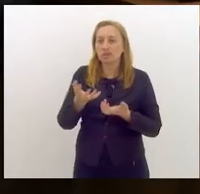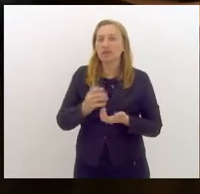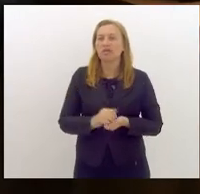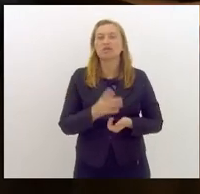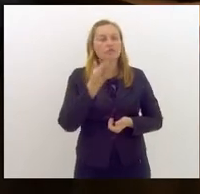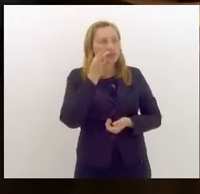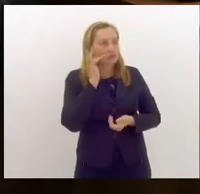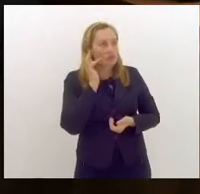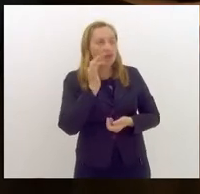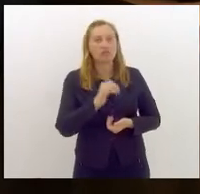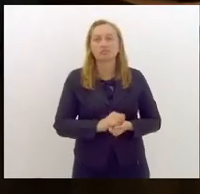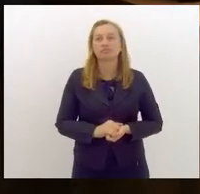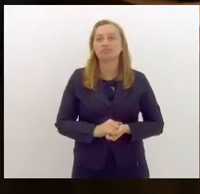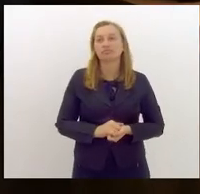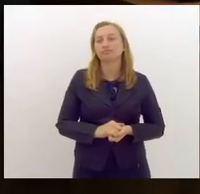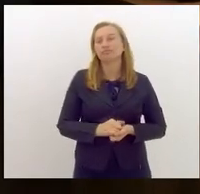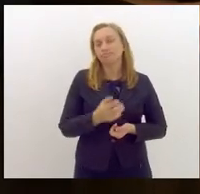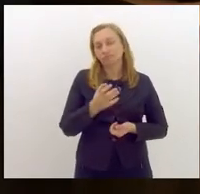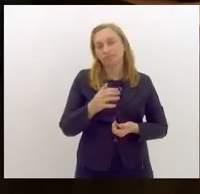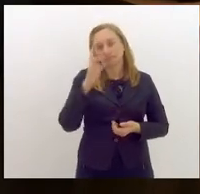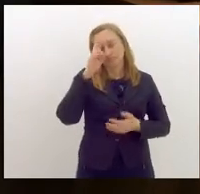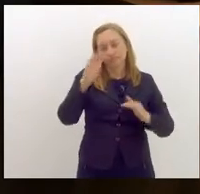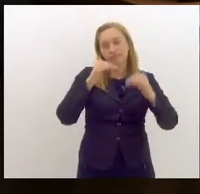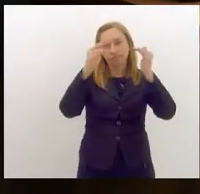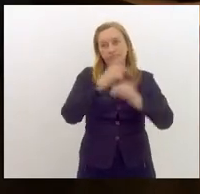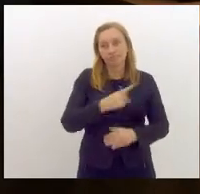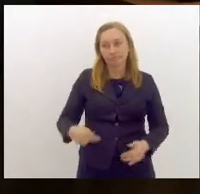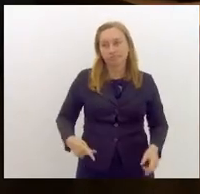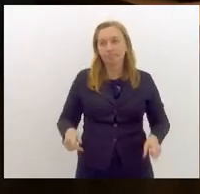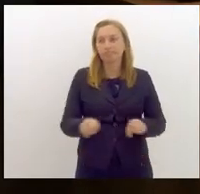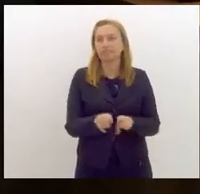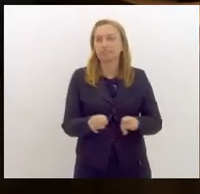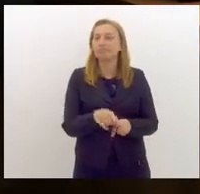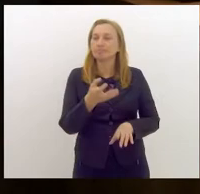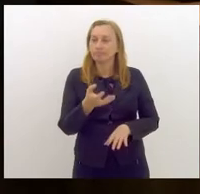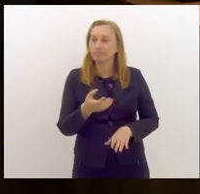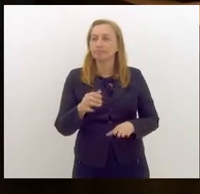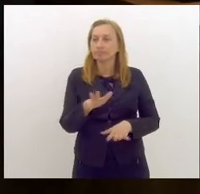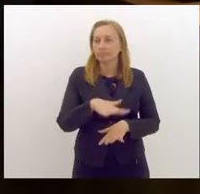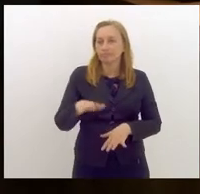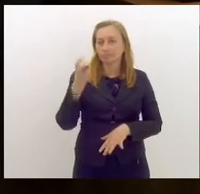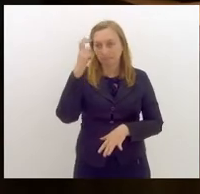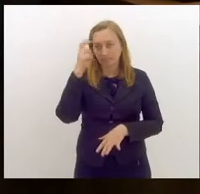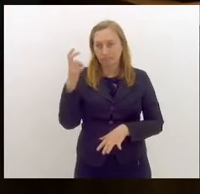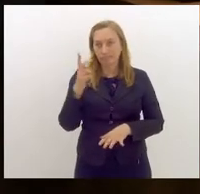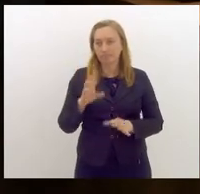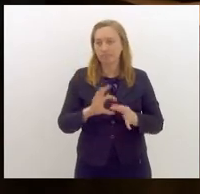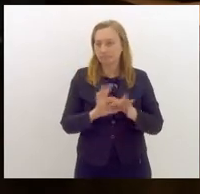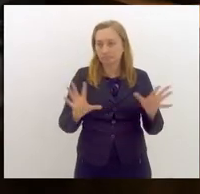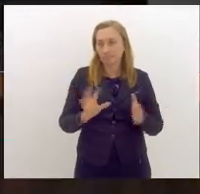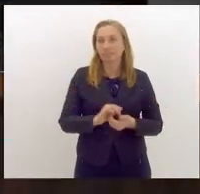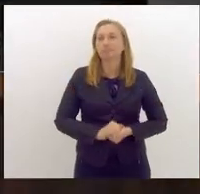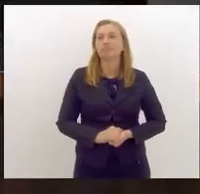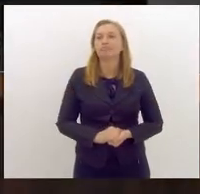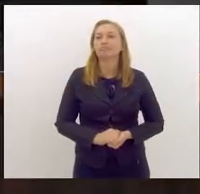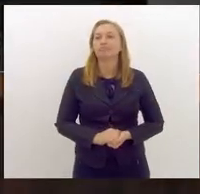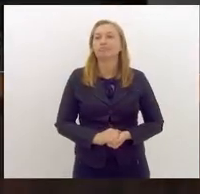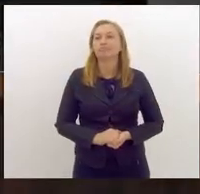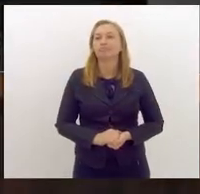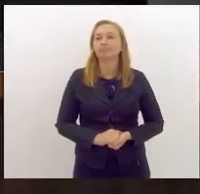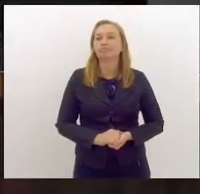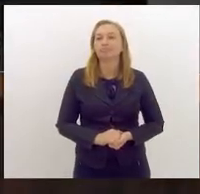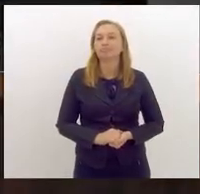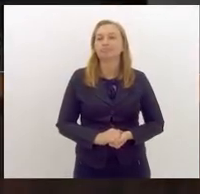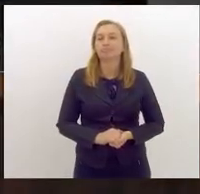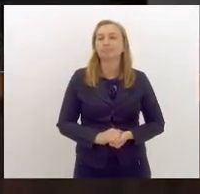Flávio serafine se vossa excelência quiser assinar também o projeto lá da cultura Então tá com autori tá aberta eu